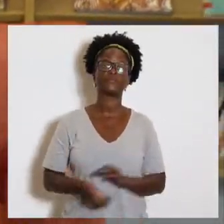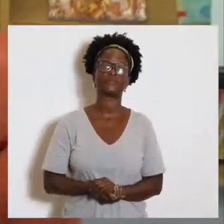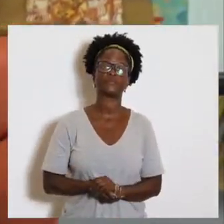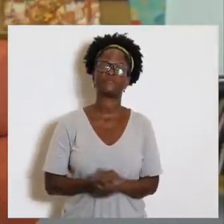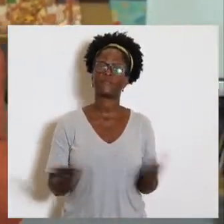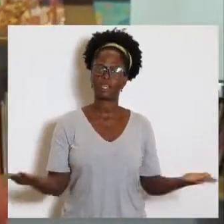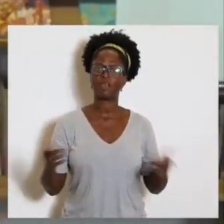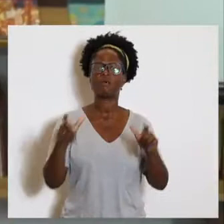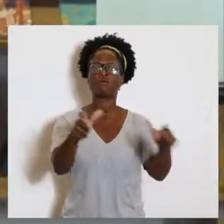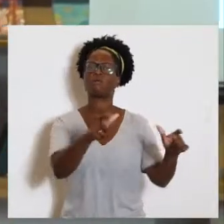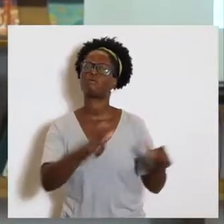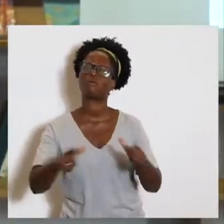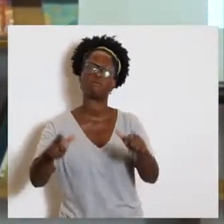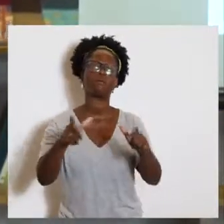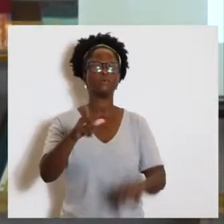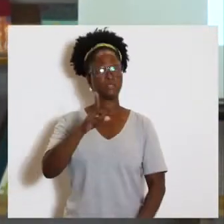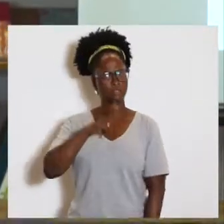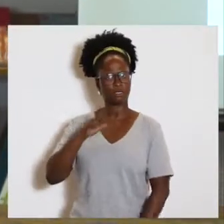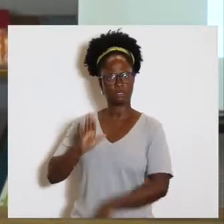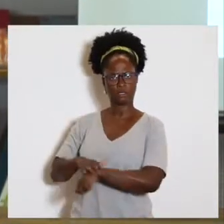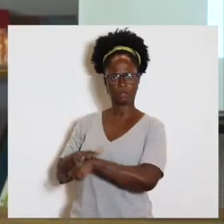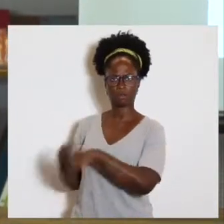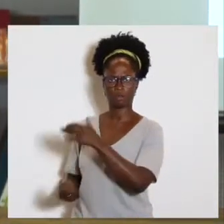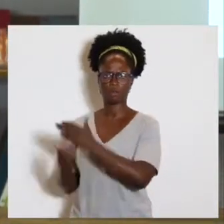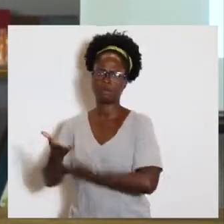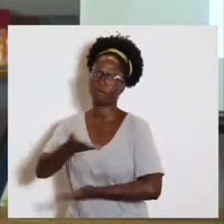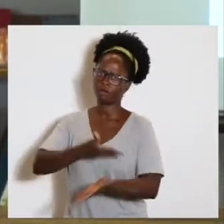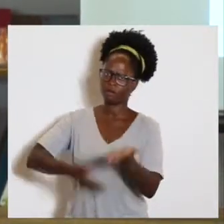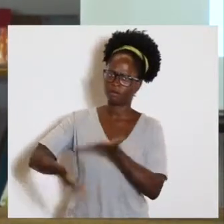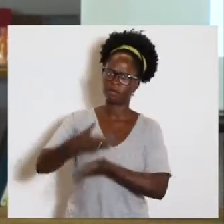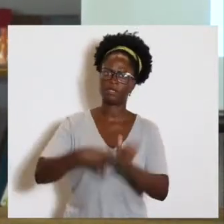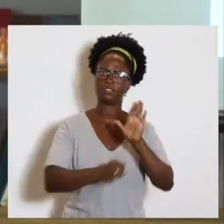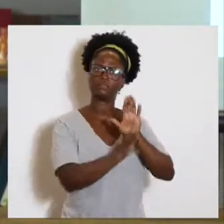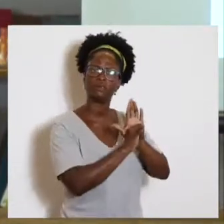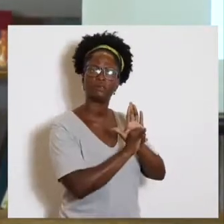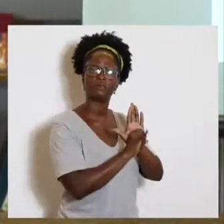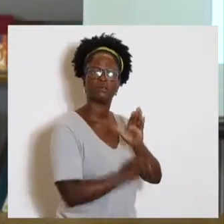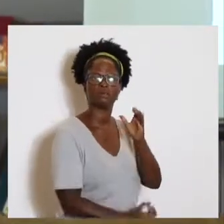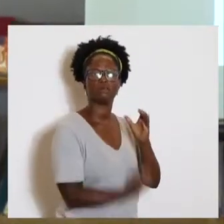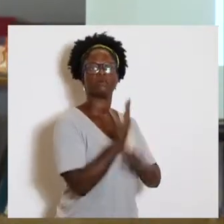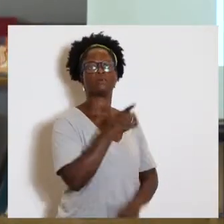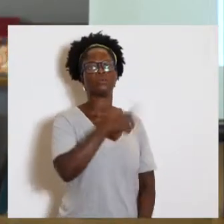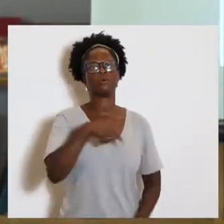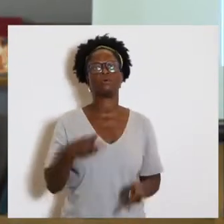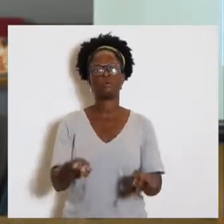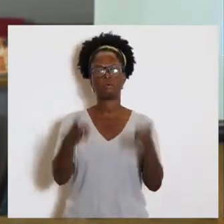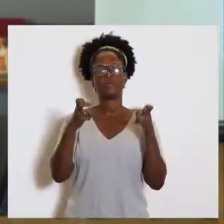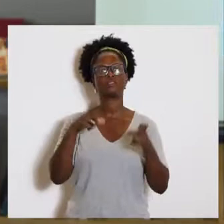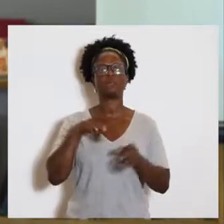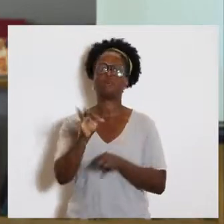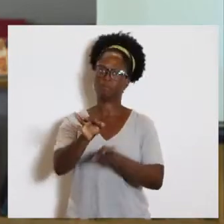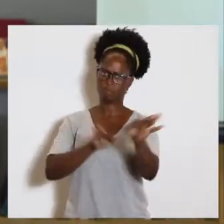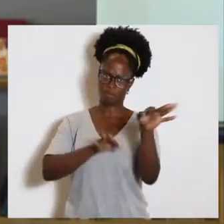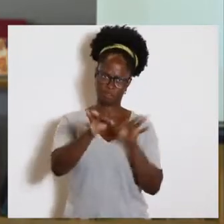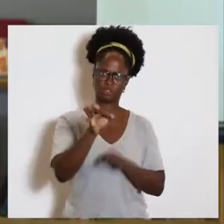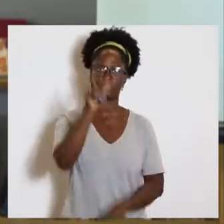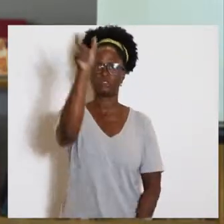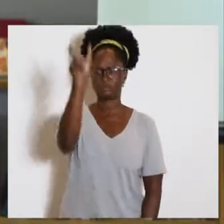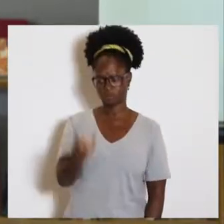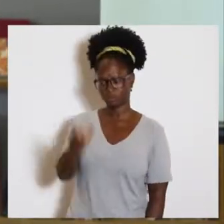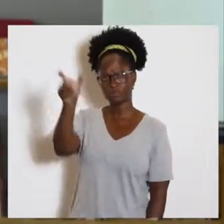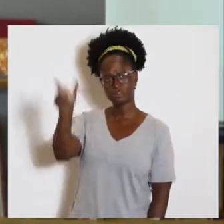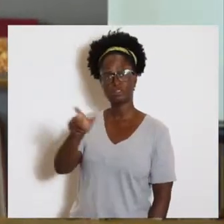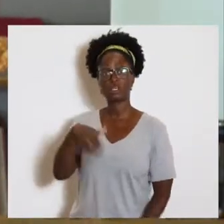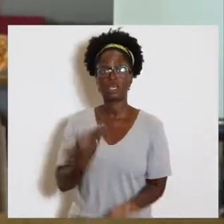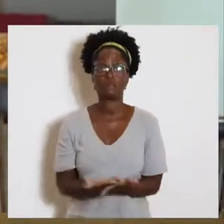nestes espaços onde são produzidos negociar essas identidades mas percebemos que surgem esse projeto é um sujeito